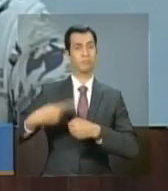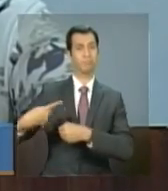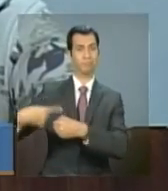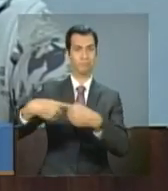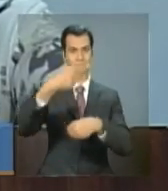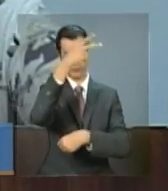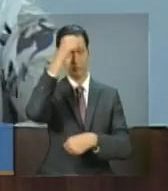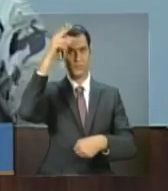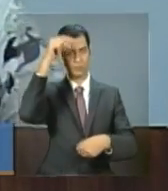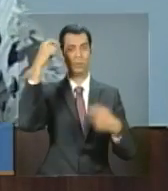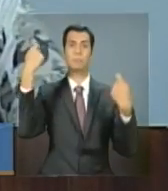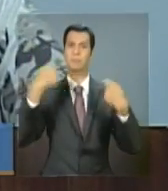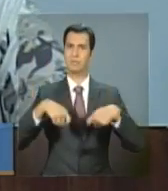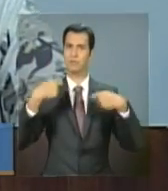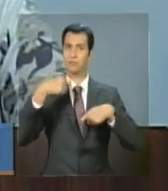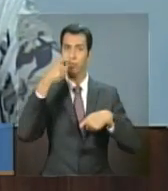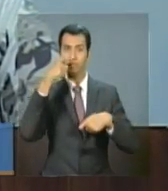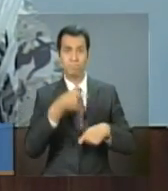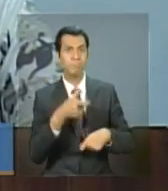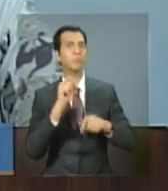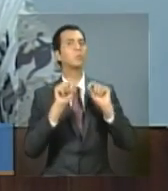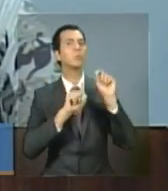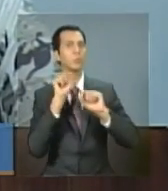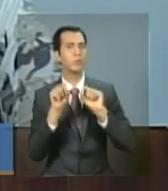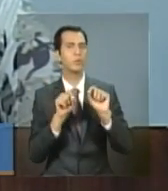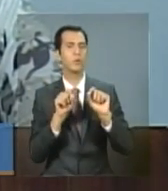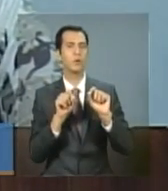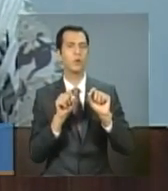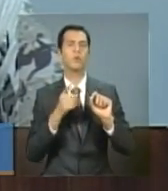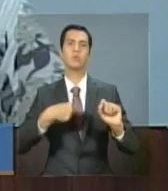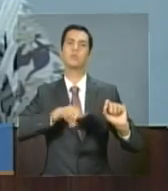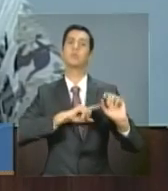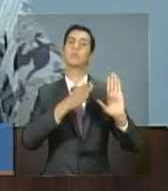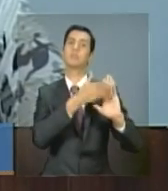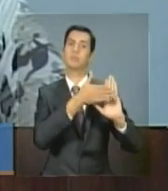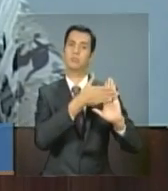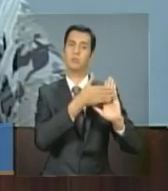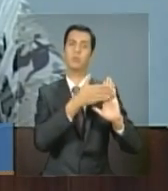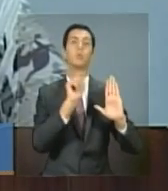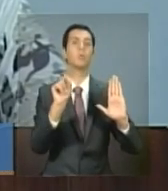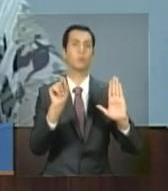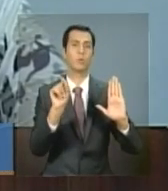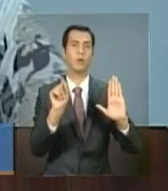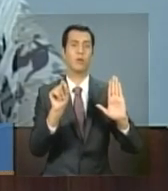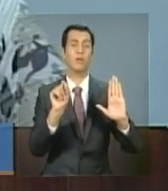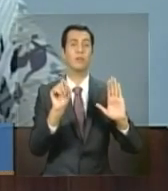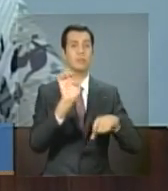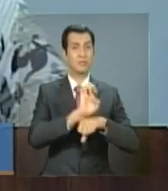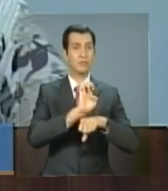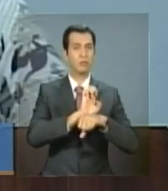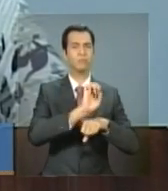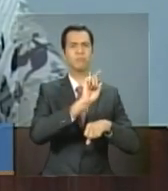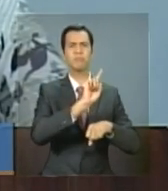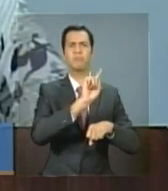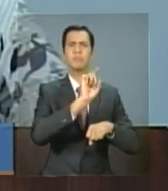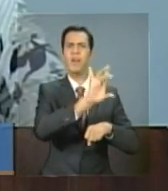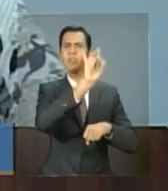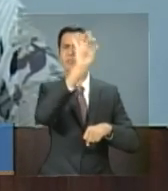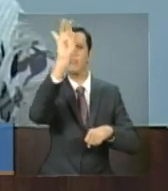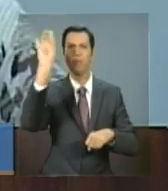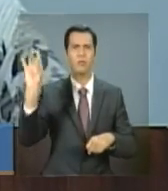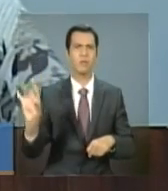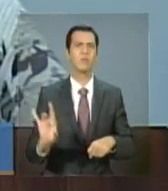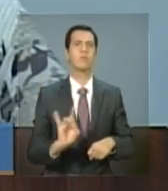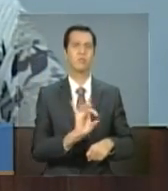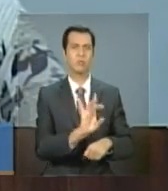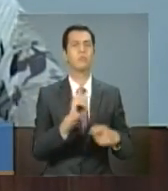atentos. Qual é a nossa proposta? Que em cada um dos estados a gente faça um levantamento do que nós estamos chamando